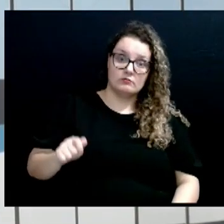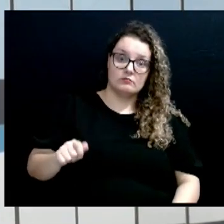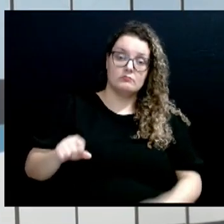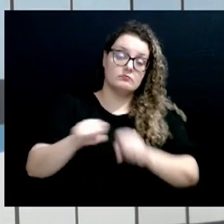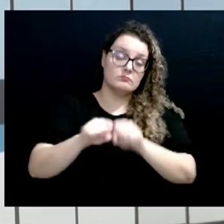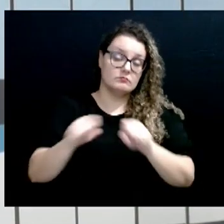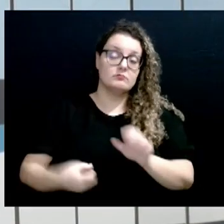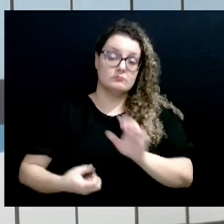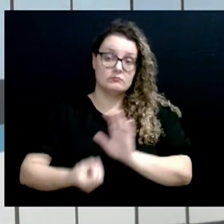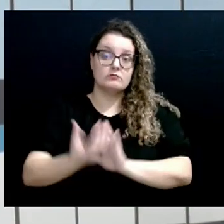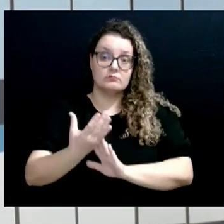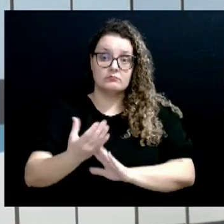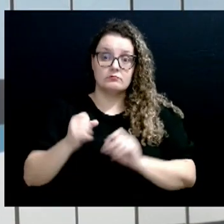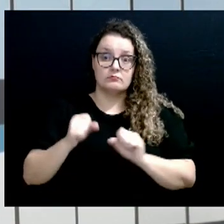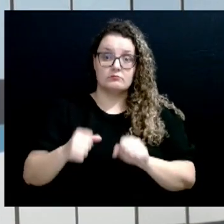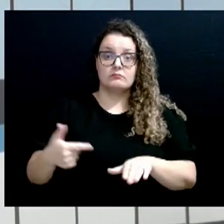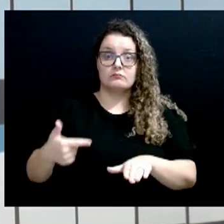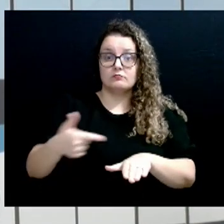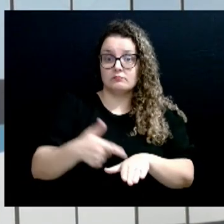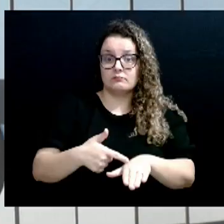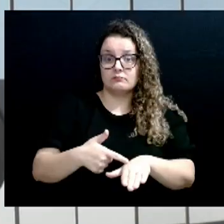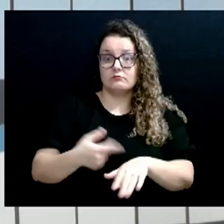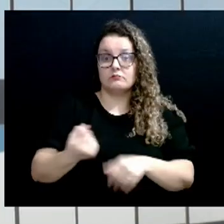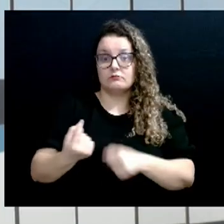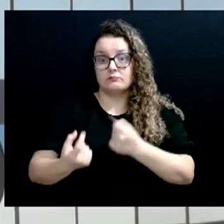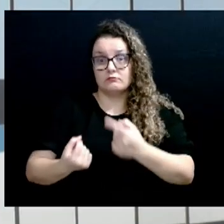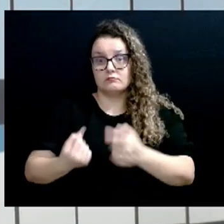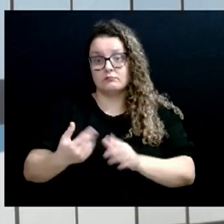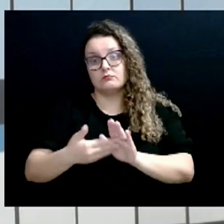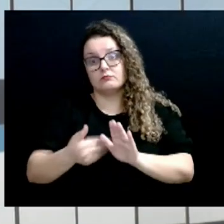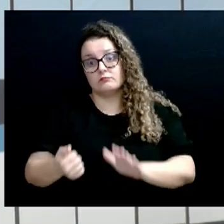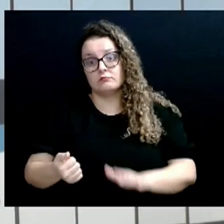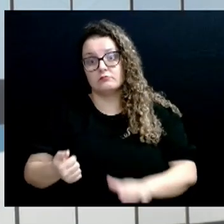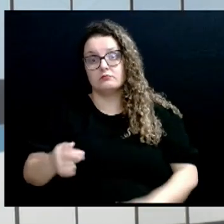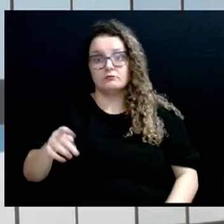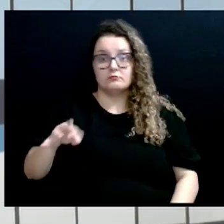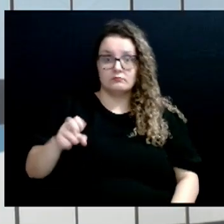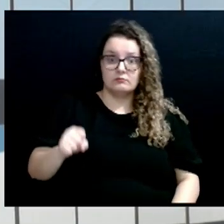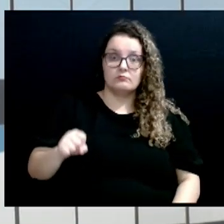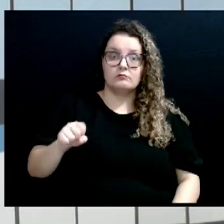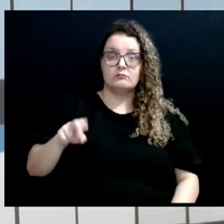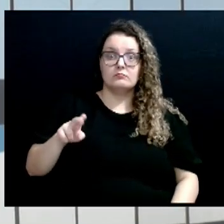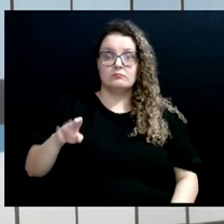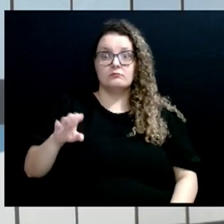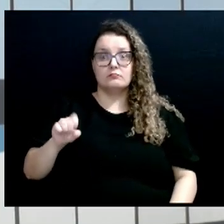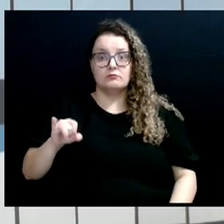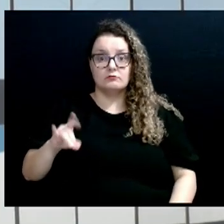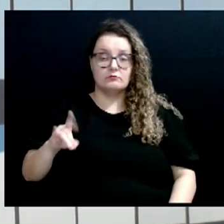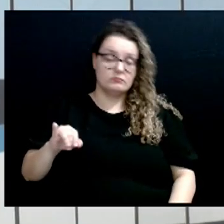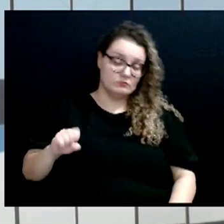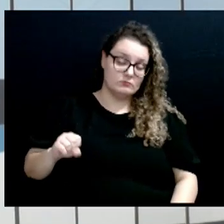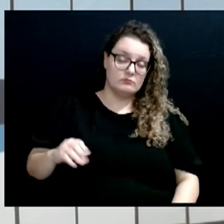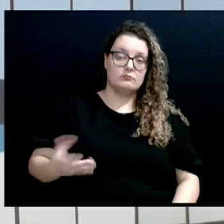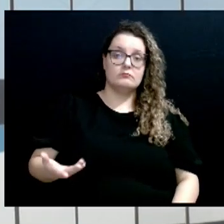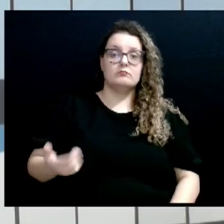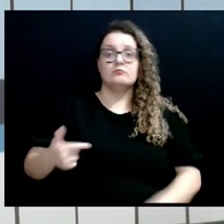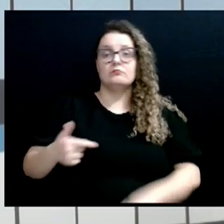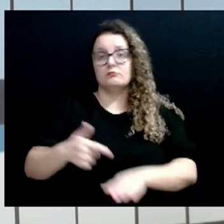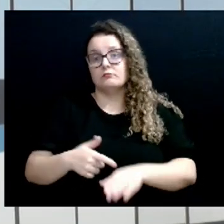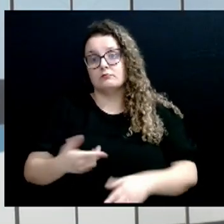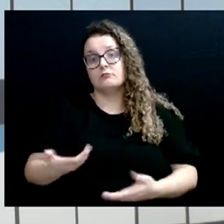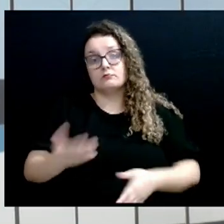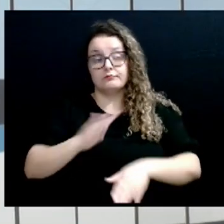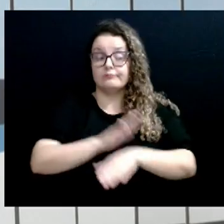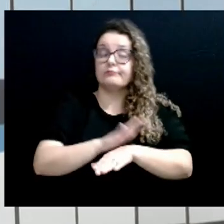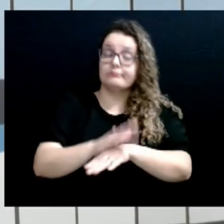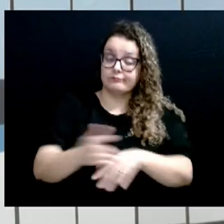possa abastecer esse veículo com algum desconto nos postos, né, criar um subsídio combustível para a autoescola. Com isso, ele estaria colaborando bastante para a redução do